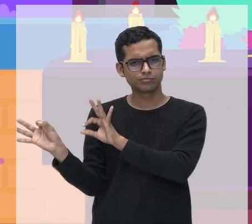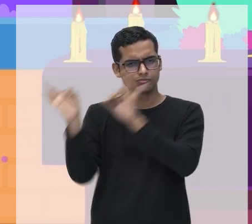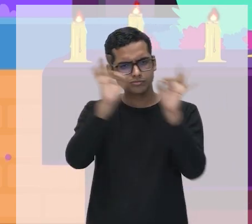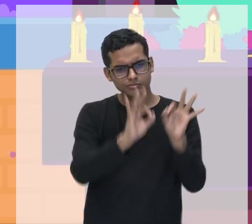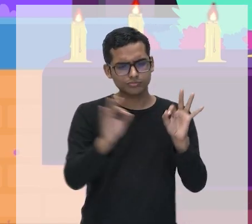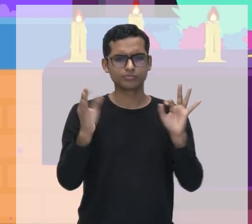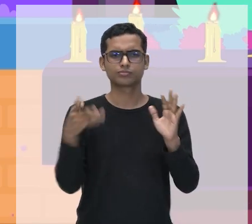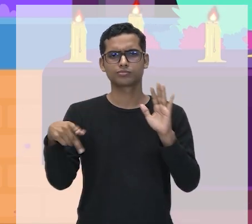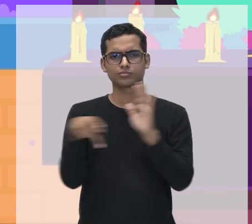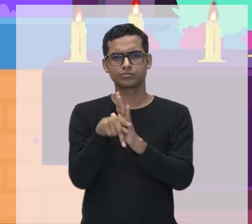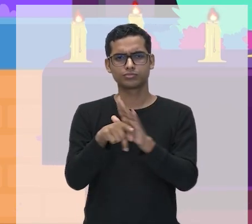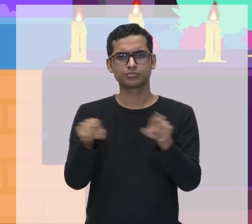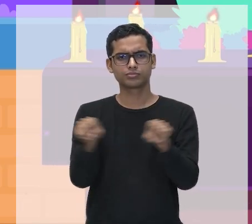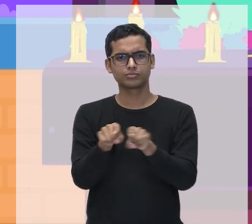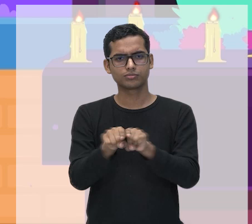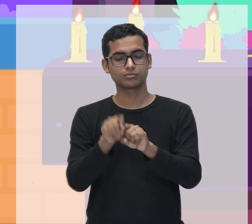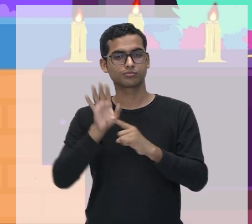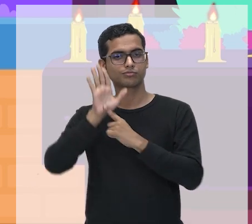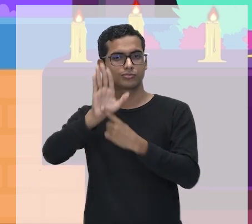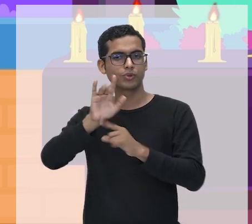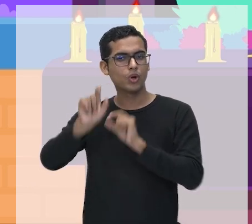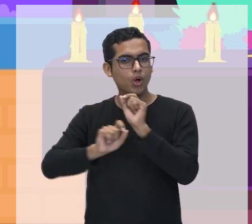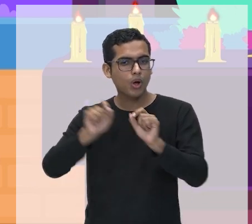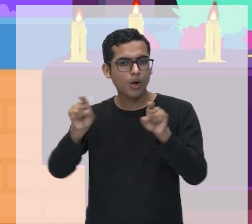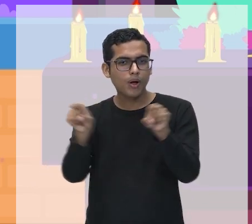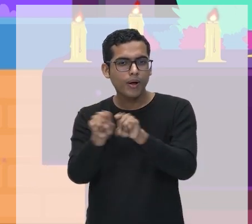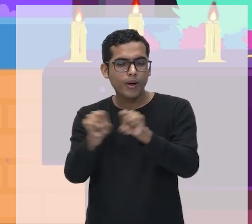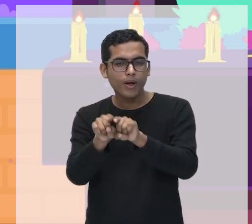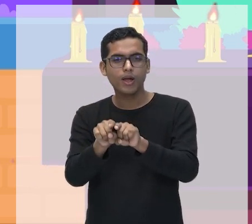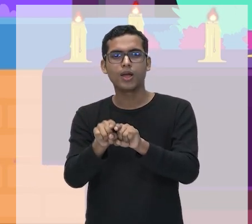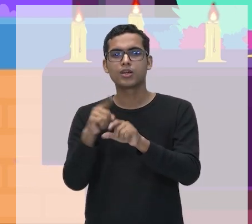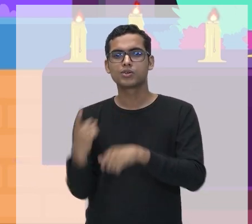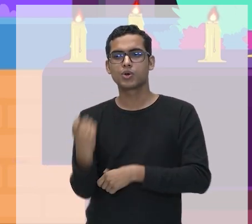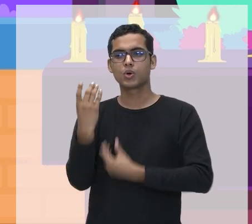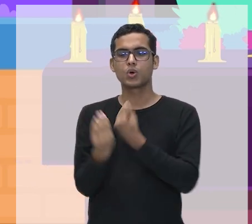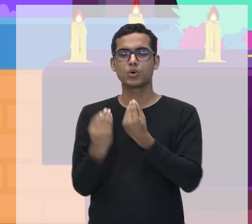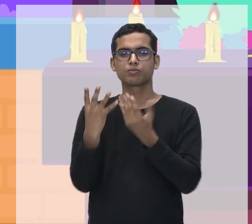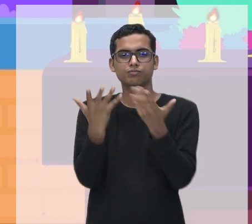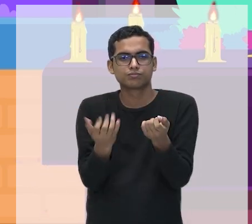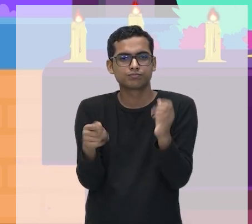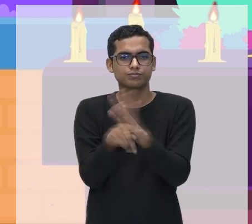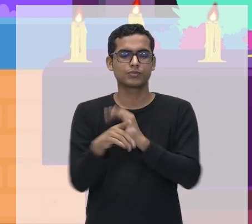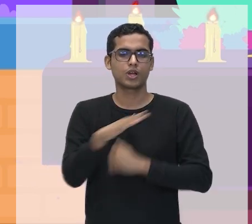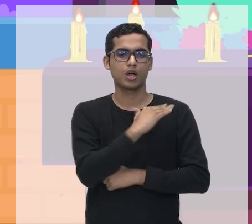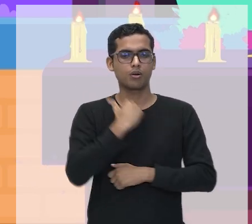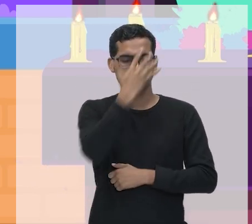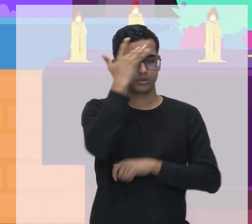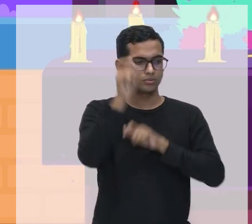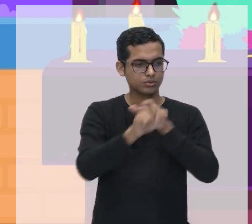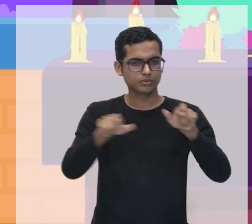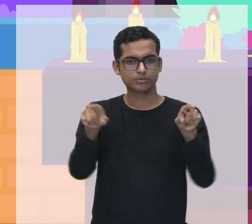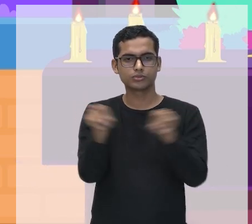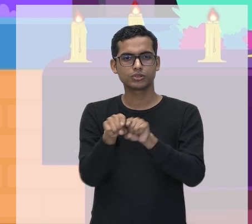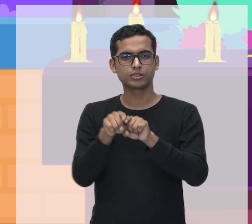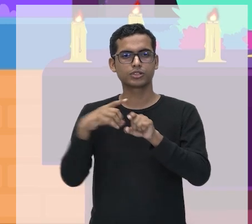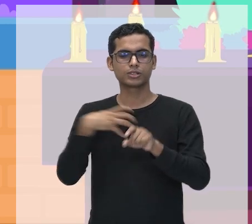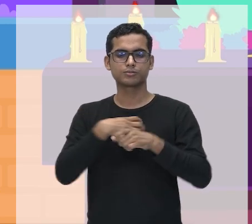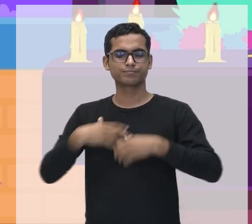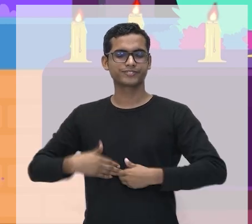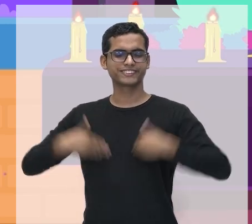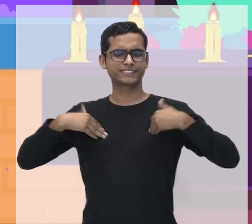do vídeo nos apresentam uma forma única de lidar com a morte de nossos entes queridos de forma